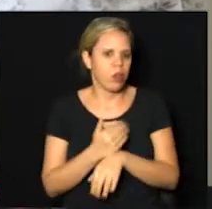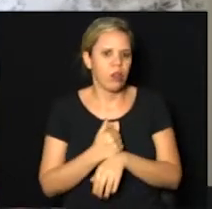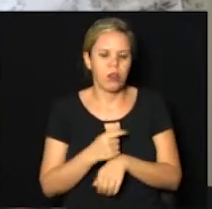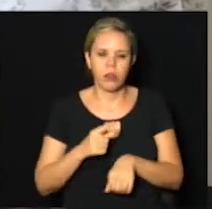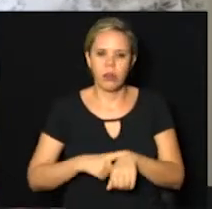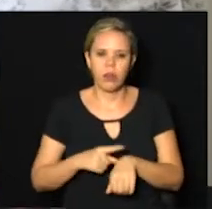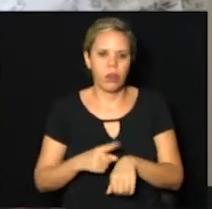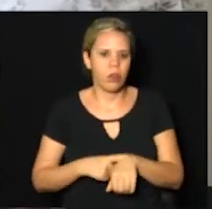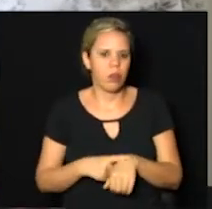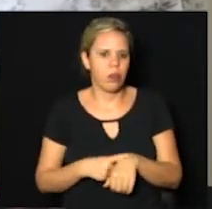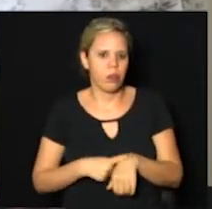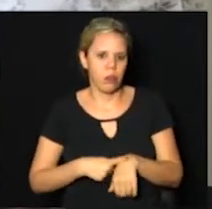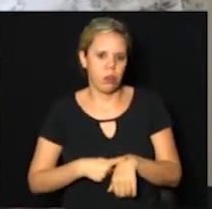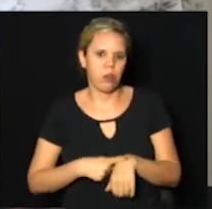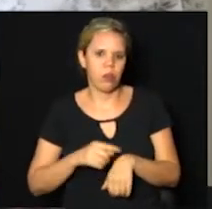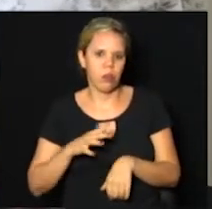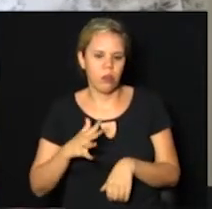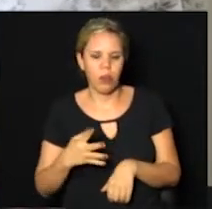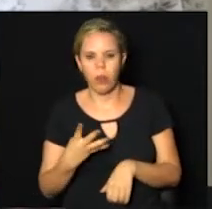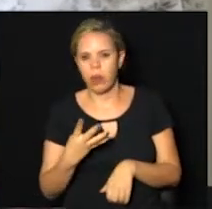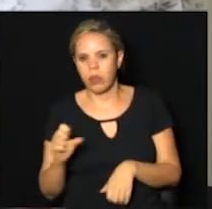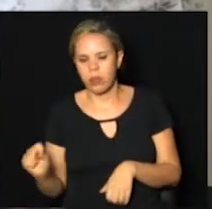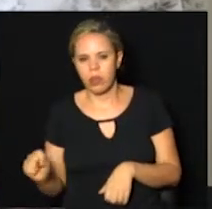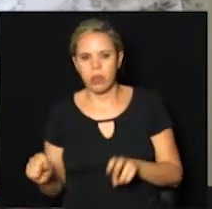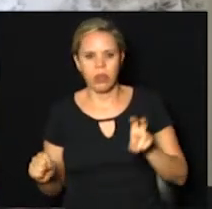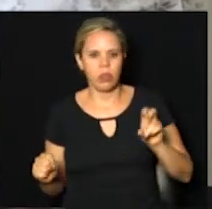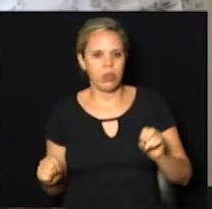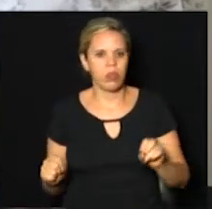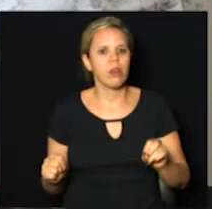do tempo. Mas geralmente entre 48 e